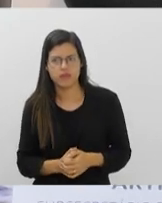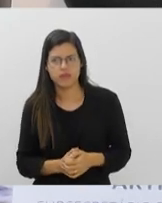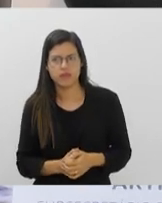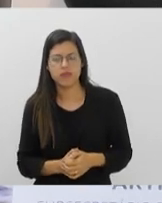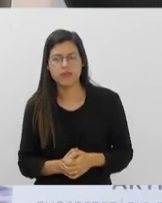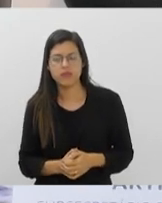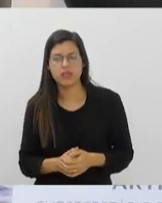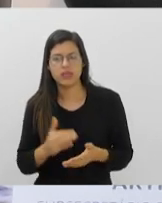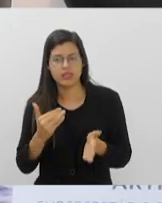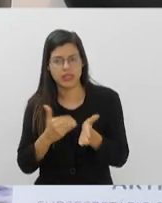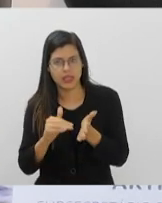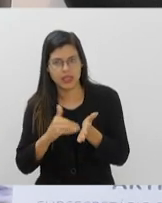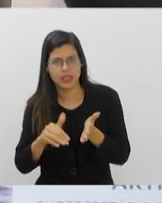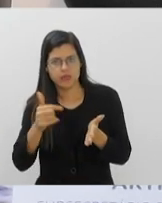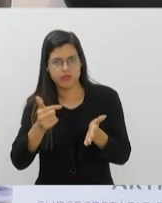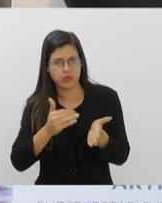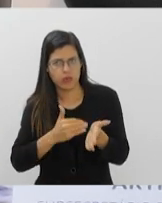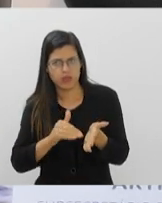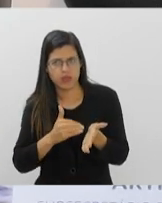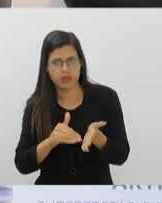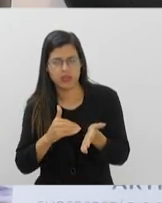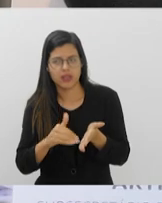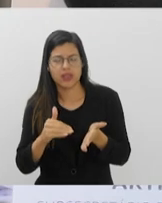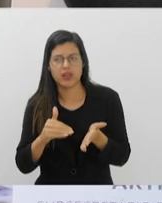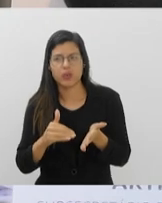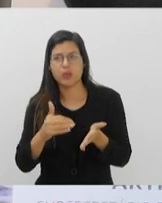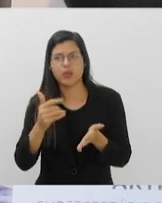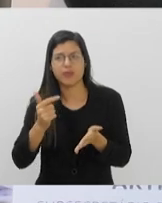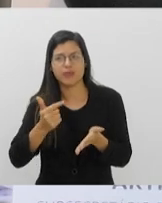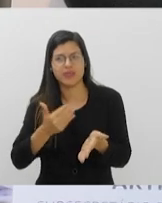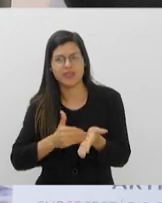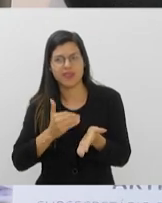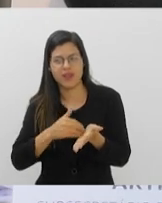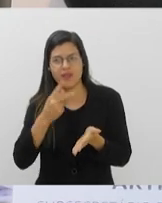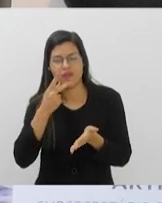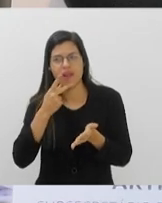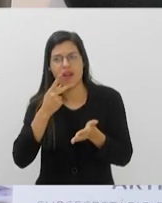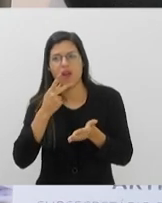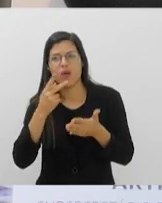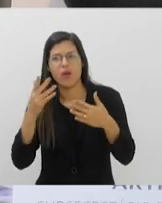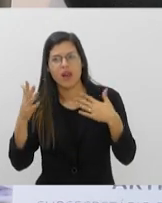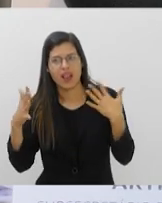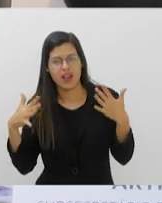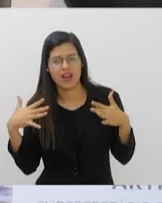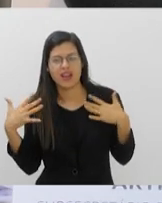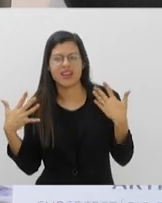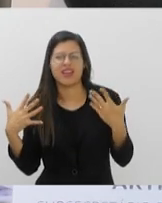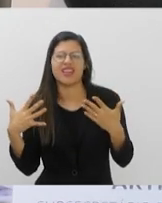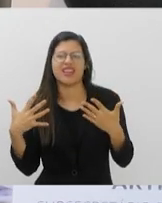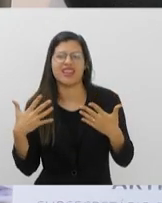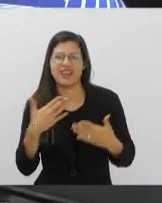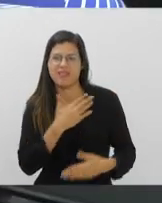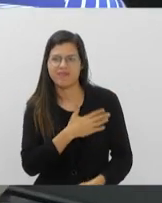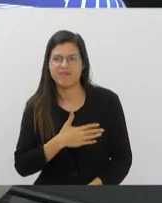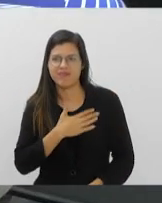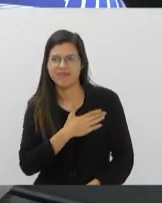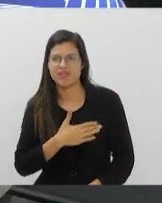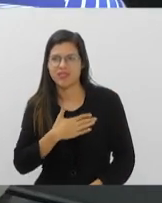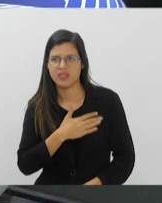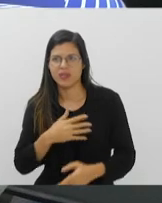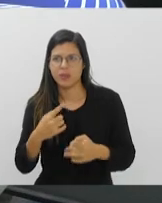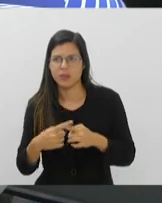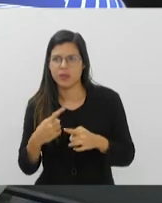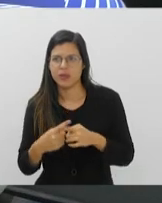aqui os secretários subsecretário meu subsecretário que eu falo com muo alegria com muito muita satisfação Porque é um